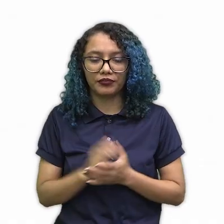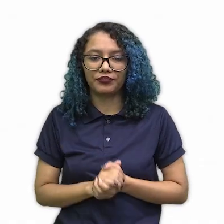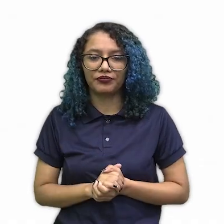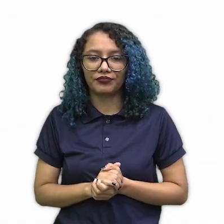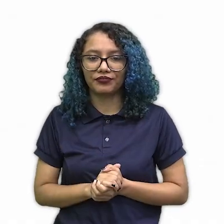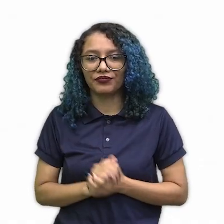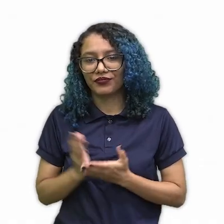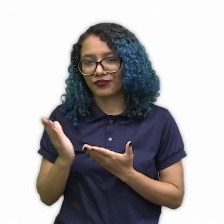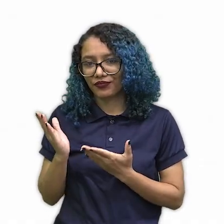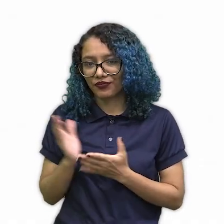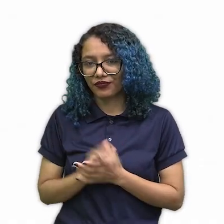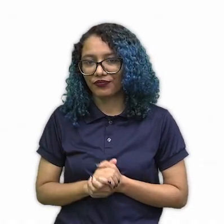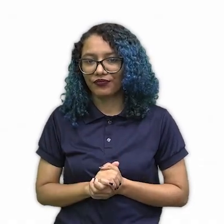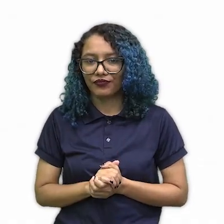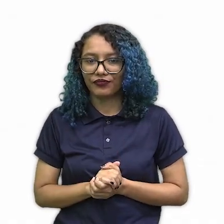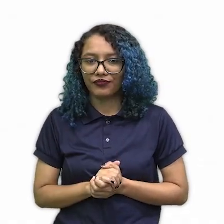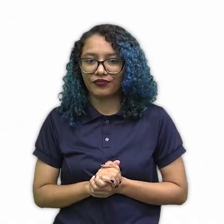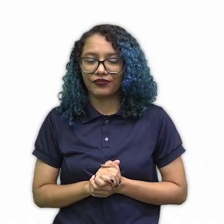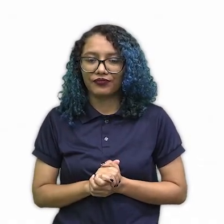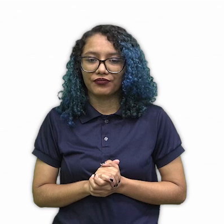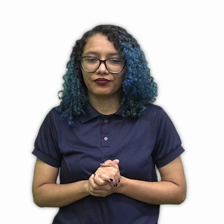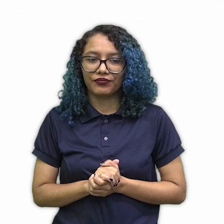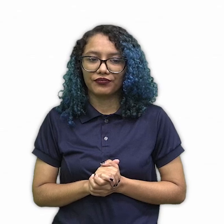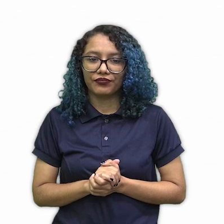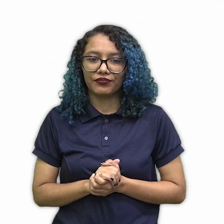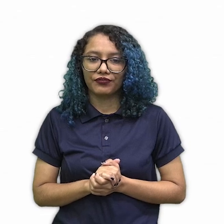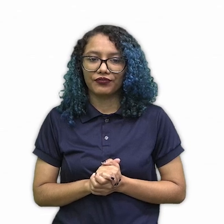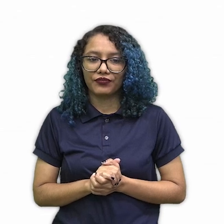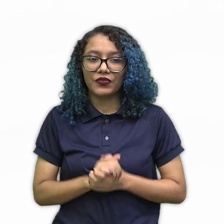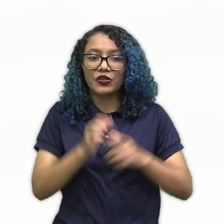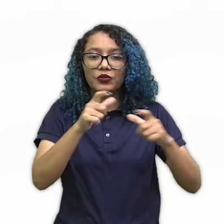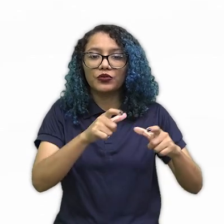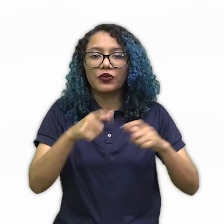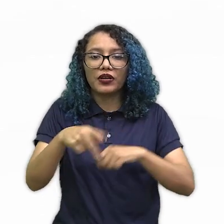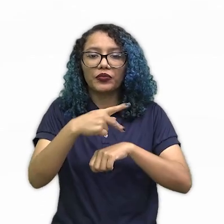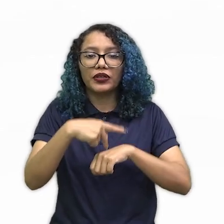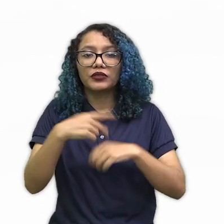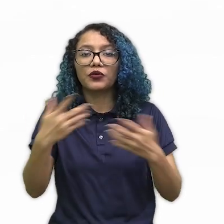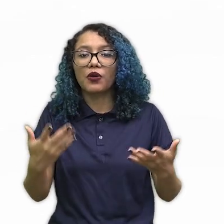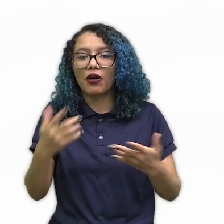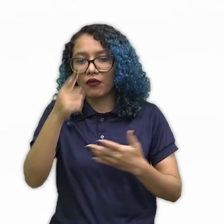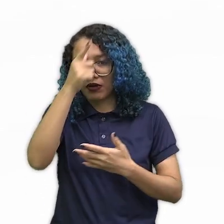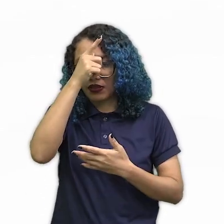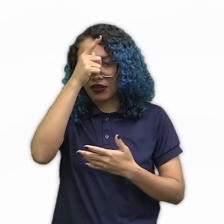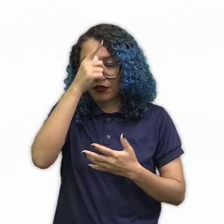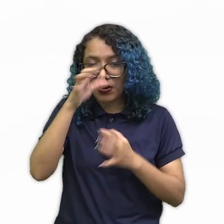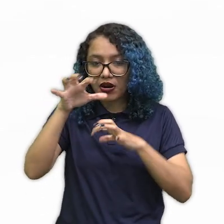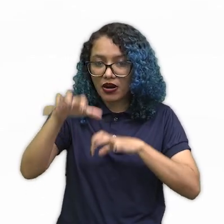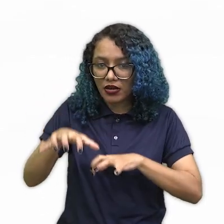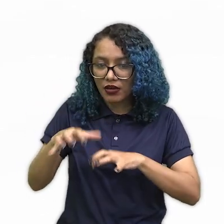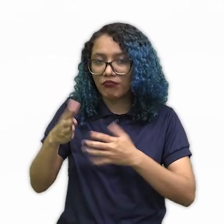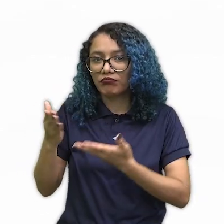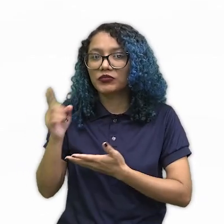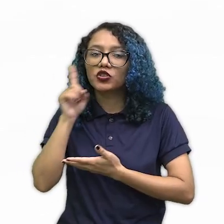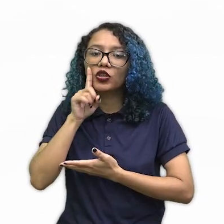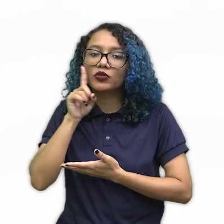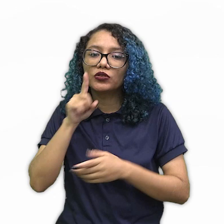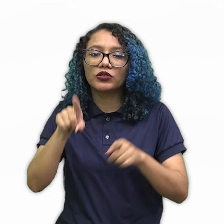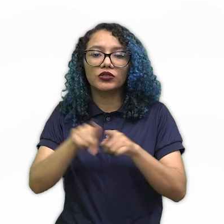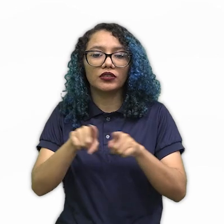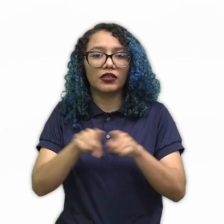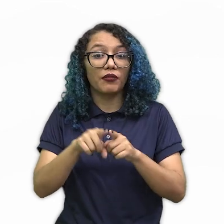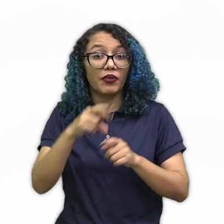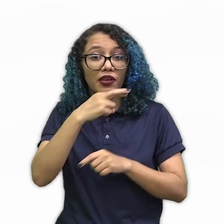lá. Bem, entre esses países, a gente tem a Alemanha, que eu já falei para vocês, o Reino Unido, os Estados Unidos e